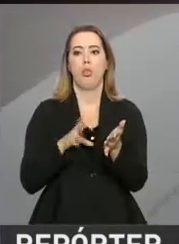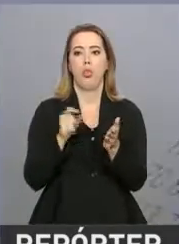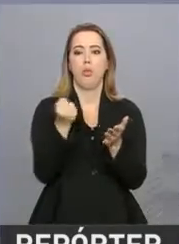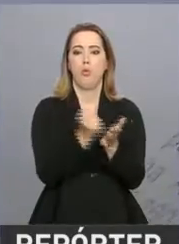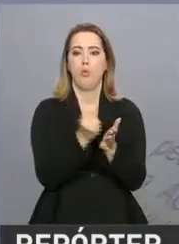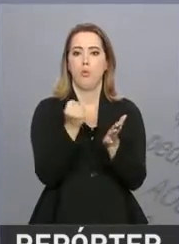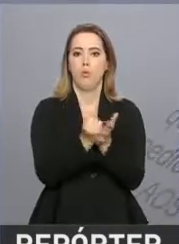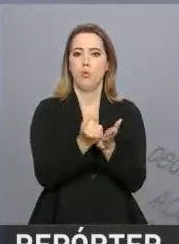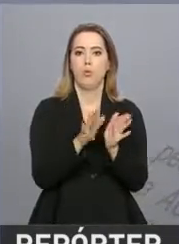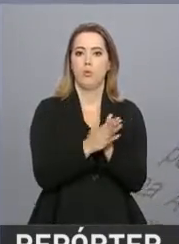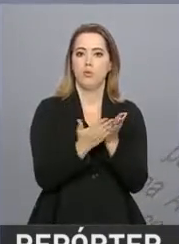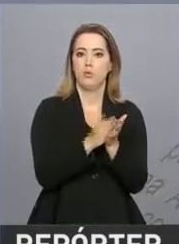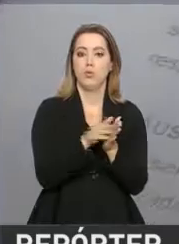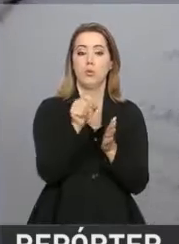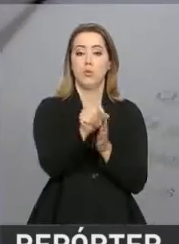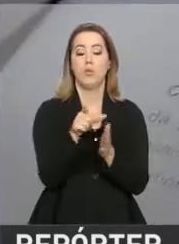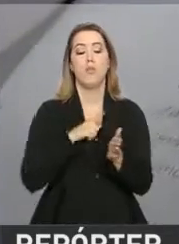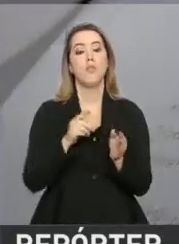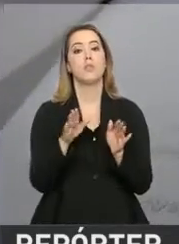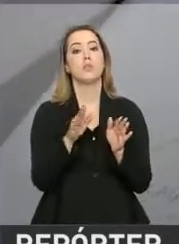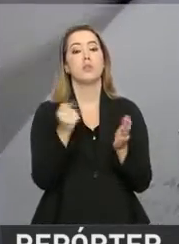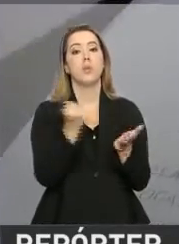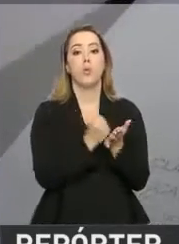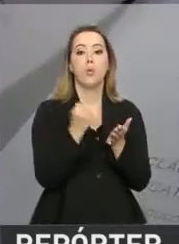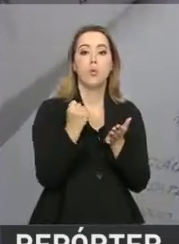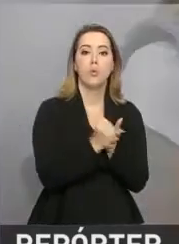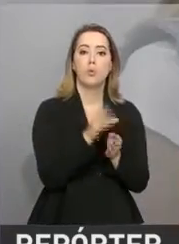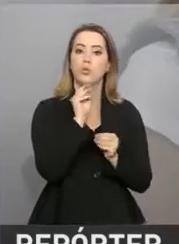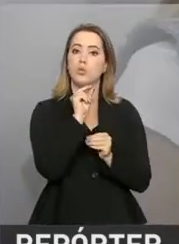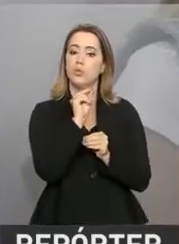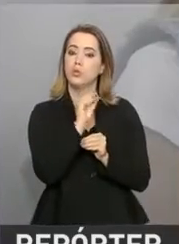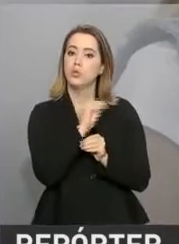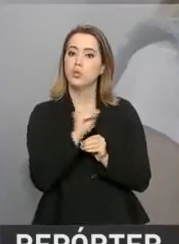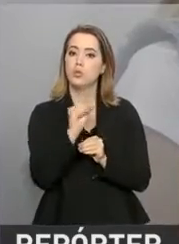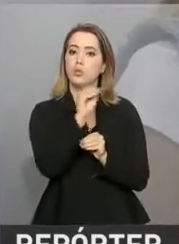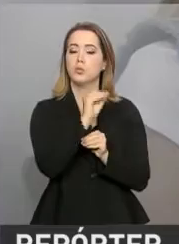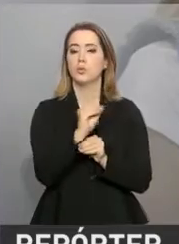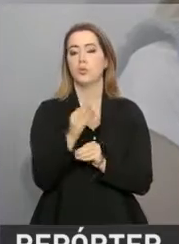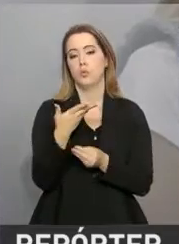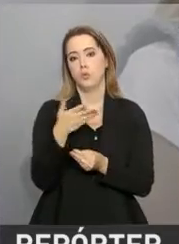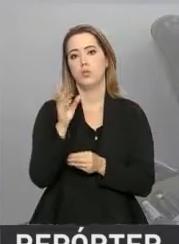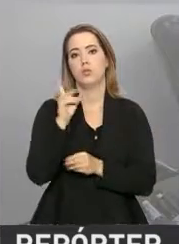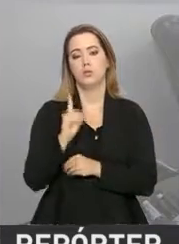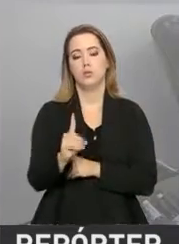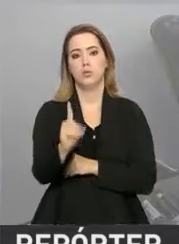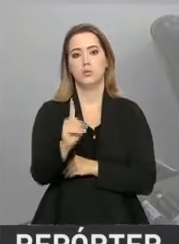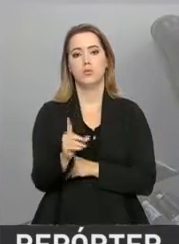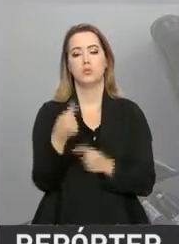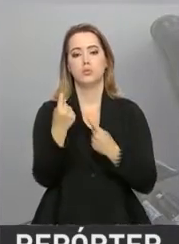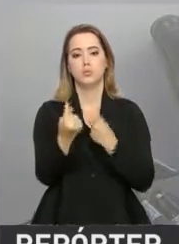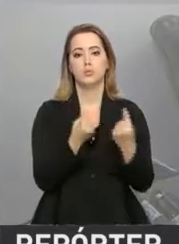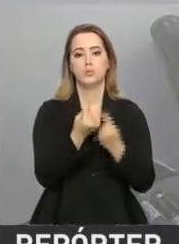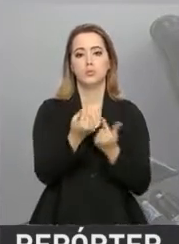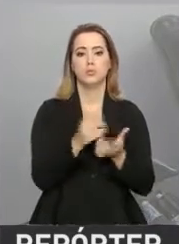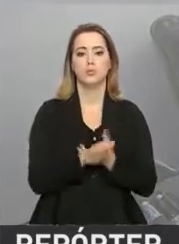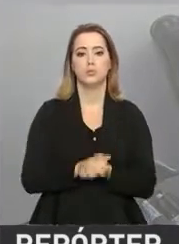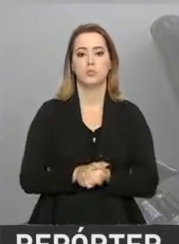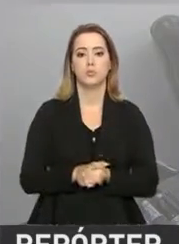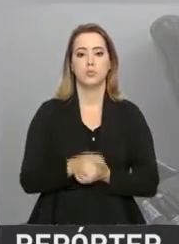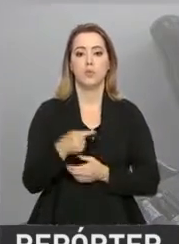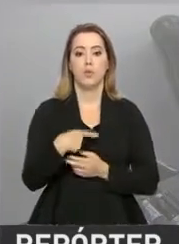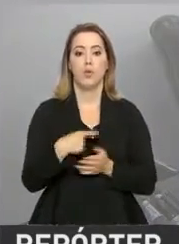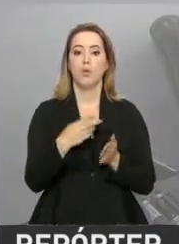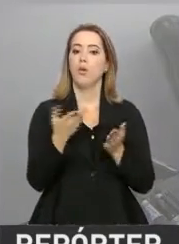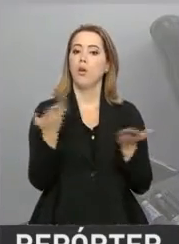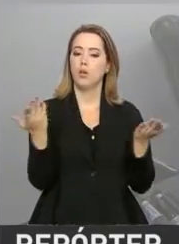da categoria um contrato que resguardava alguns direitos dos funcionários. Com a nova lei, ela está mais segura. Com a regulamentação, para a gente ficou,